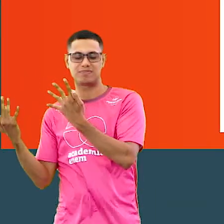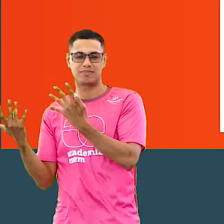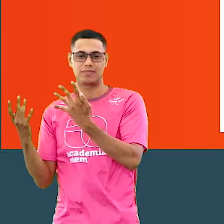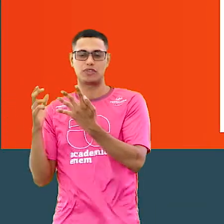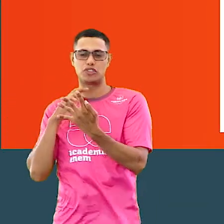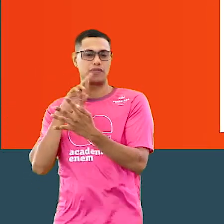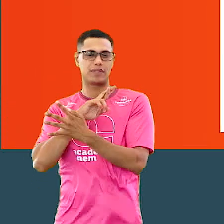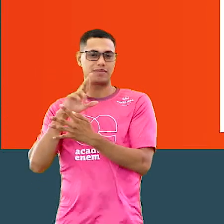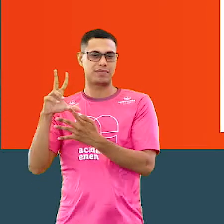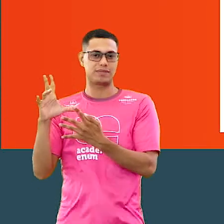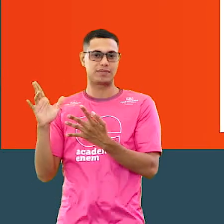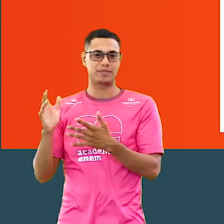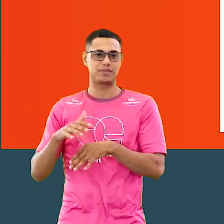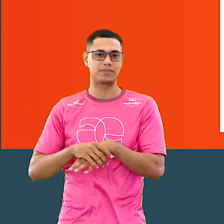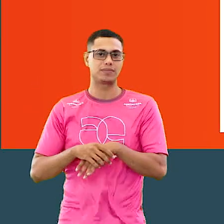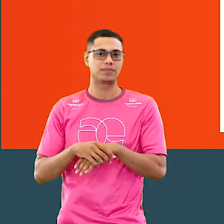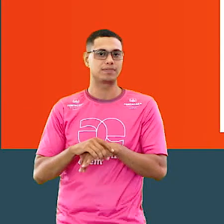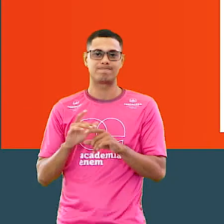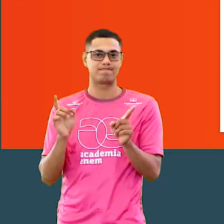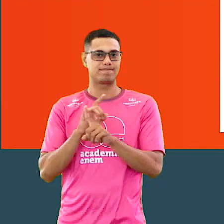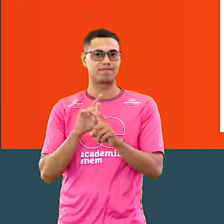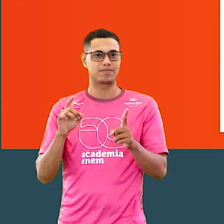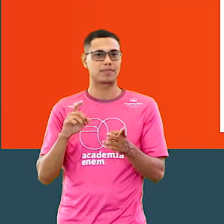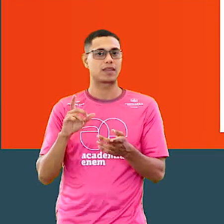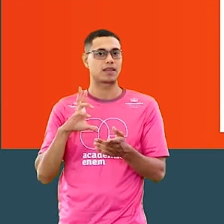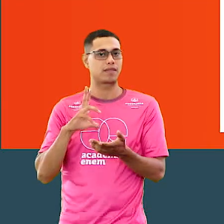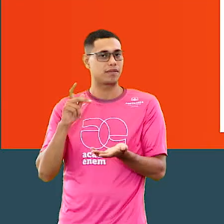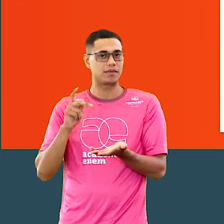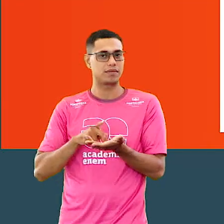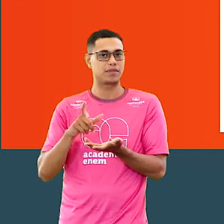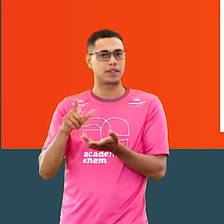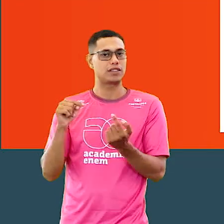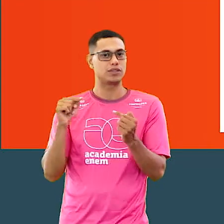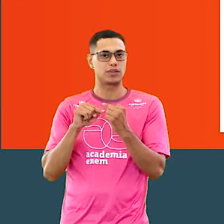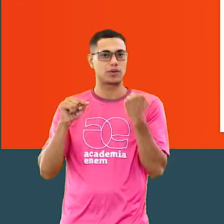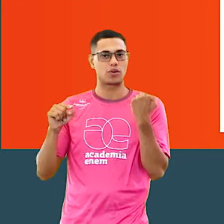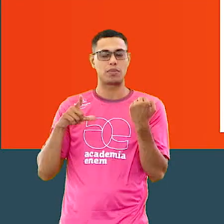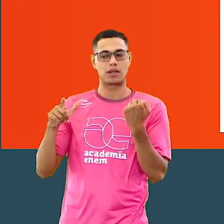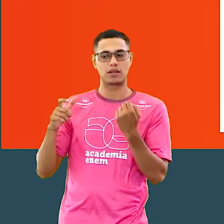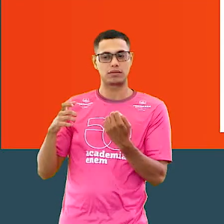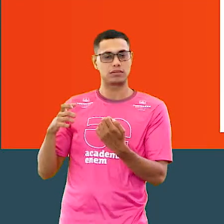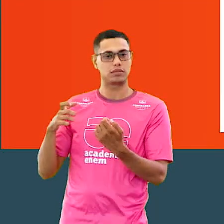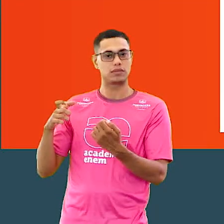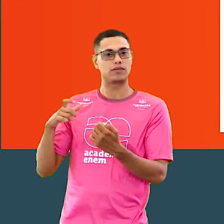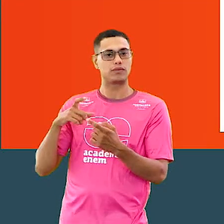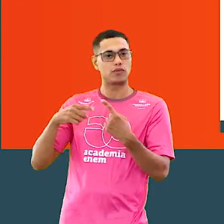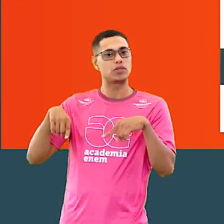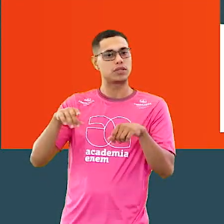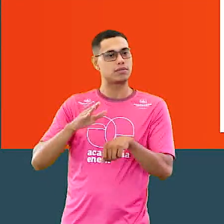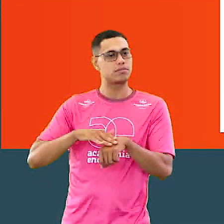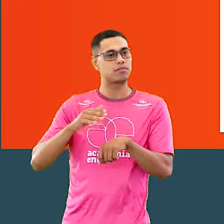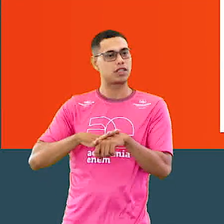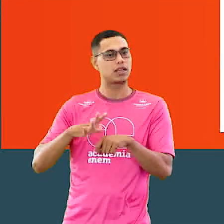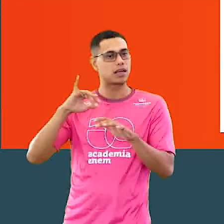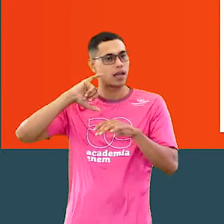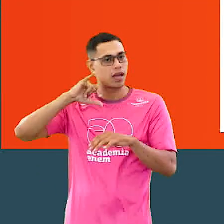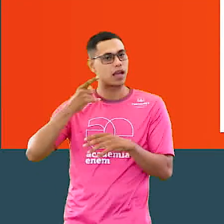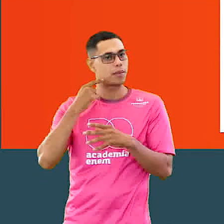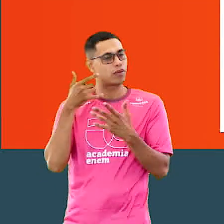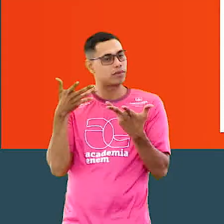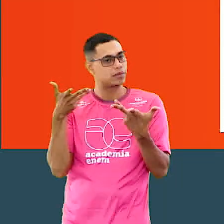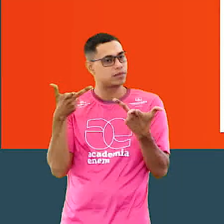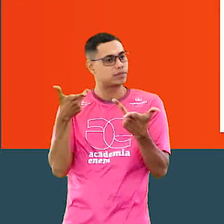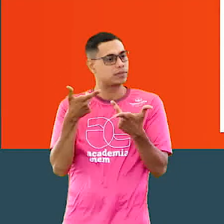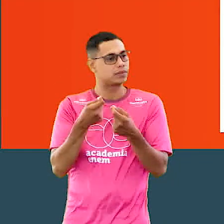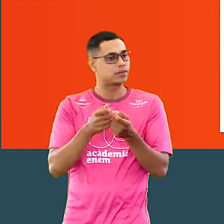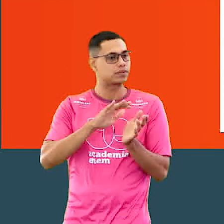ser diferente, né? Não, de jeito nenhum. Vocês estão fazendo brilhantemente.